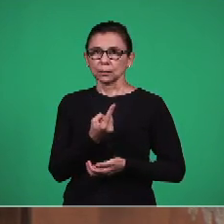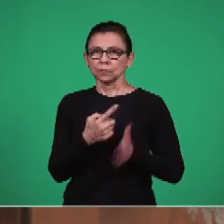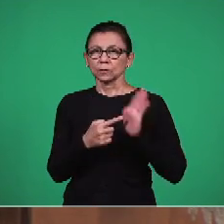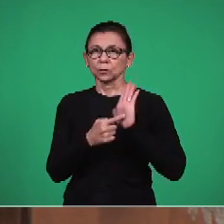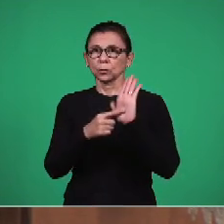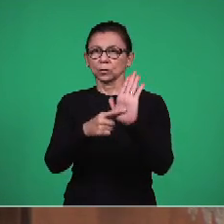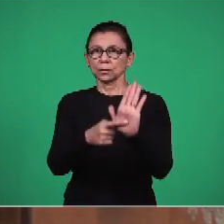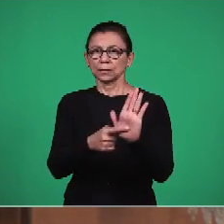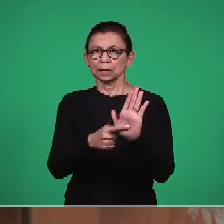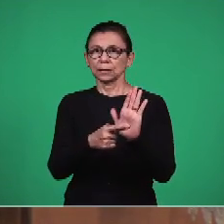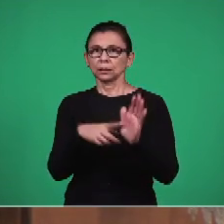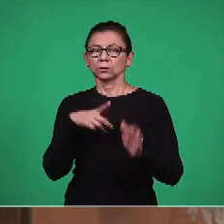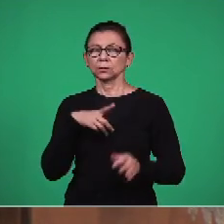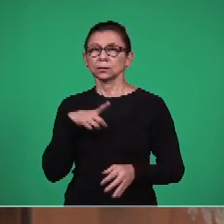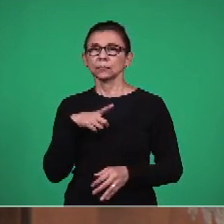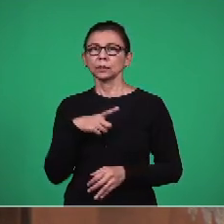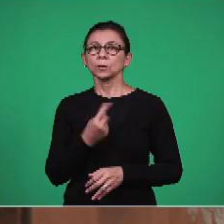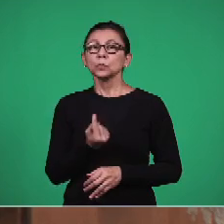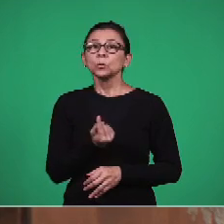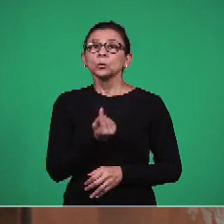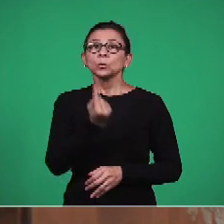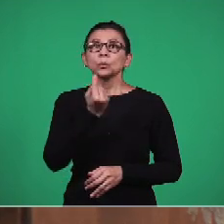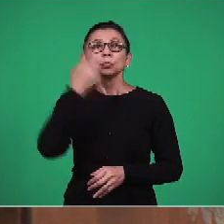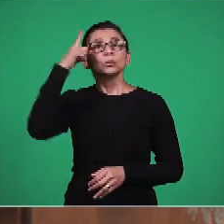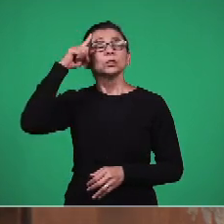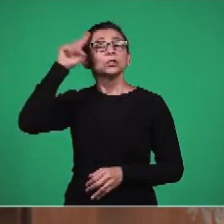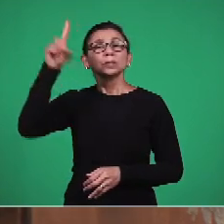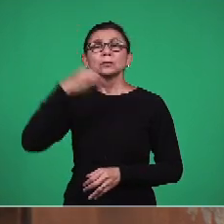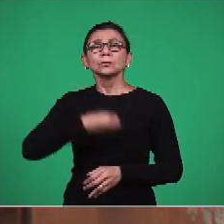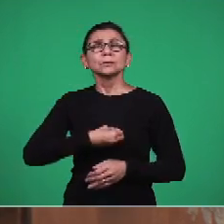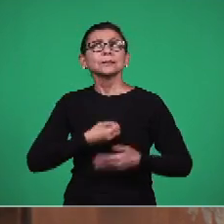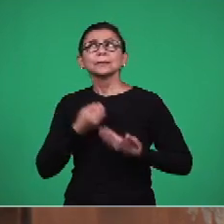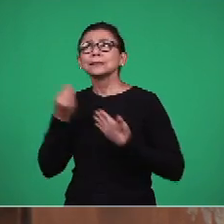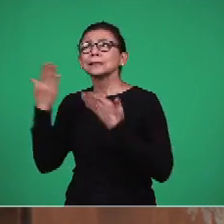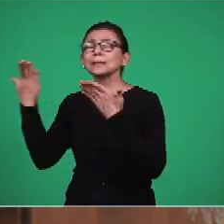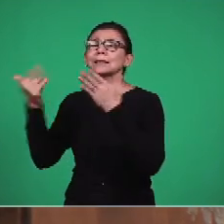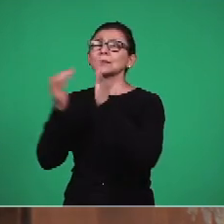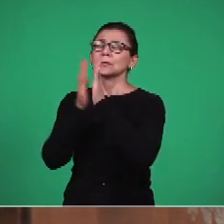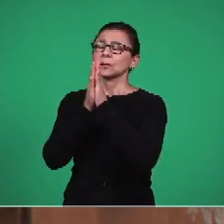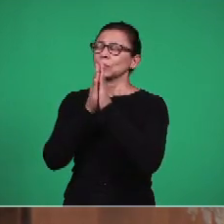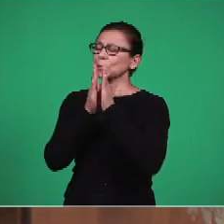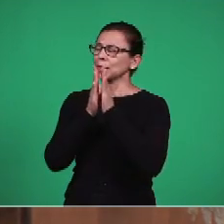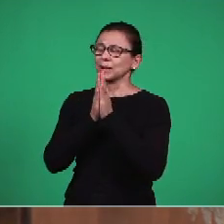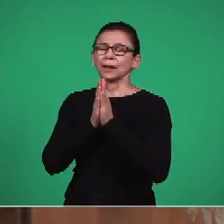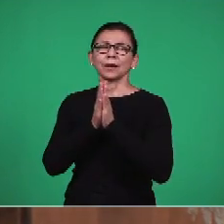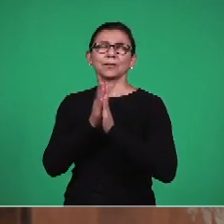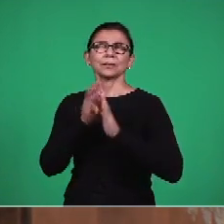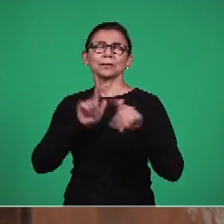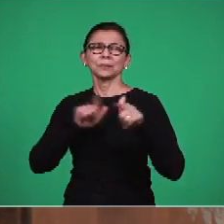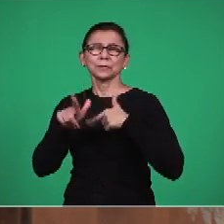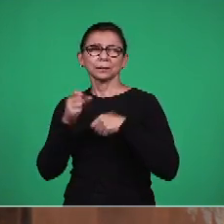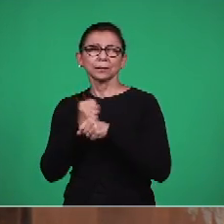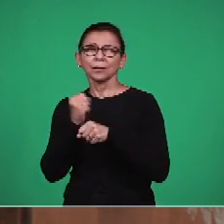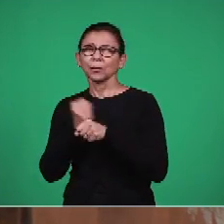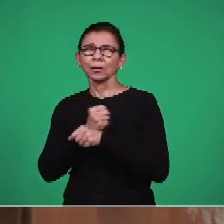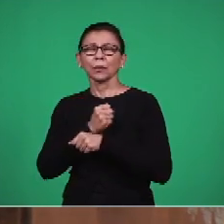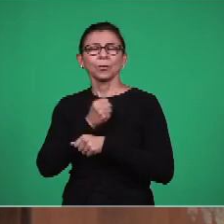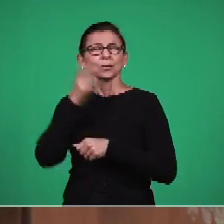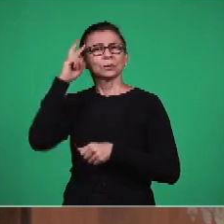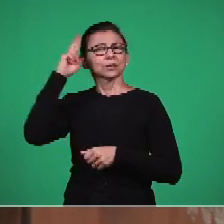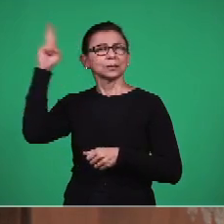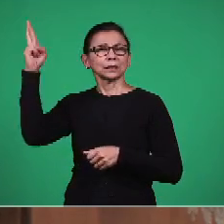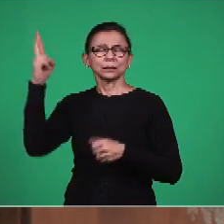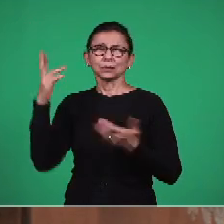temos um dia que é dedicado, que precisa ser dedicado ao Senhor. Você está dedicando toda a sua vida para tudo que você precisa. Para a festa,